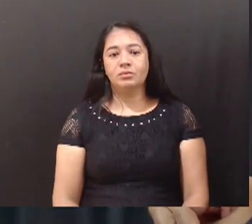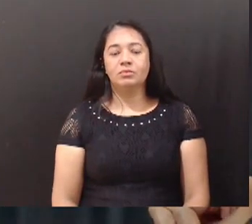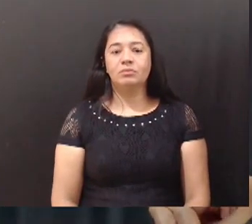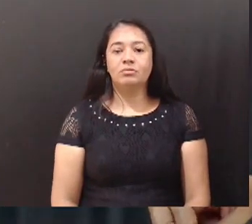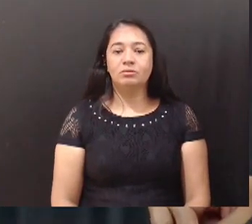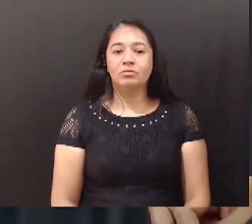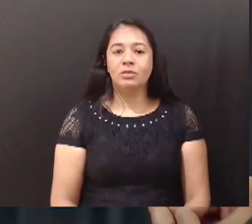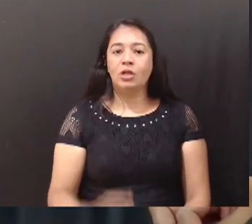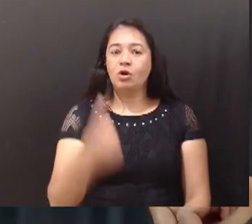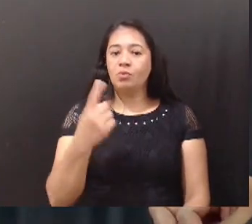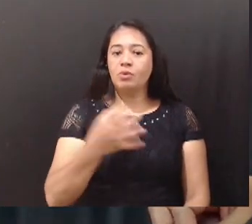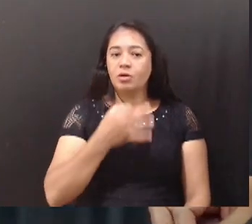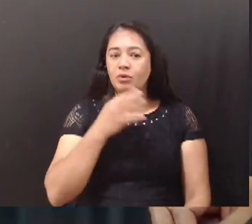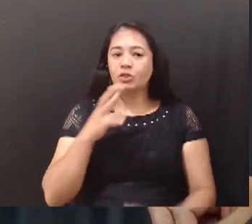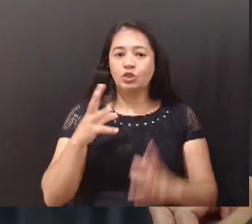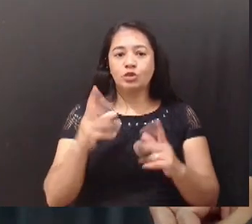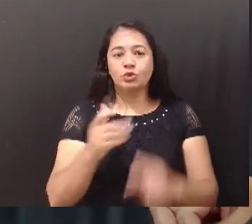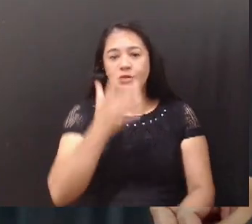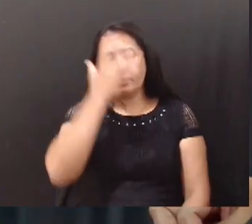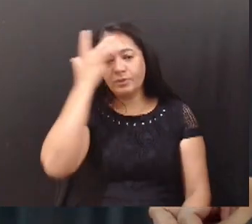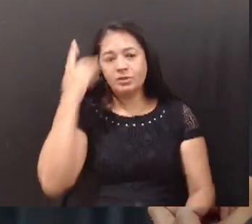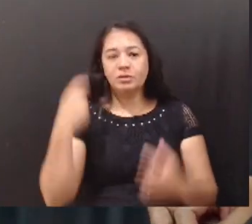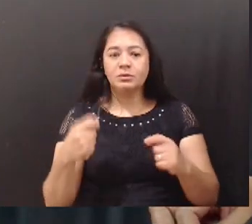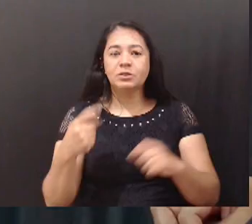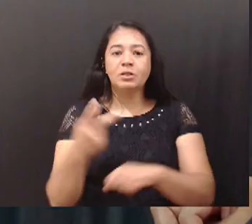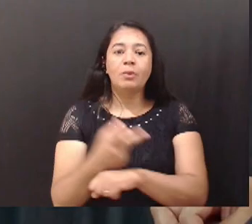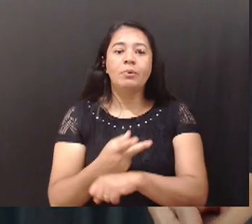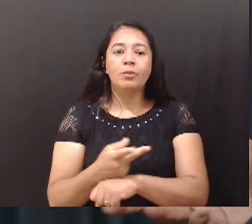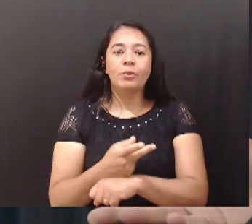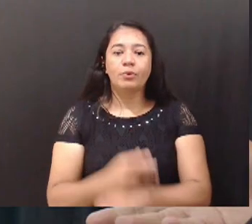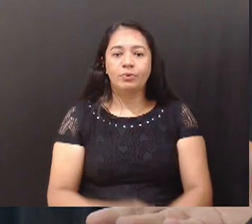acho que todo mundo na vida busca.